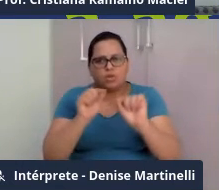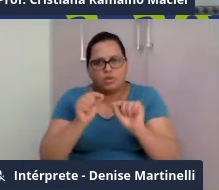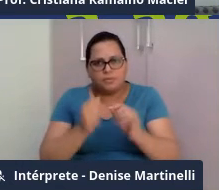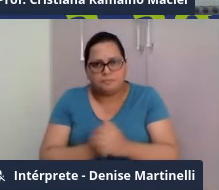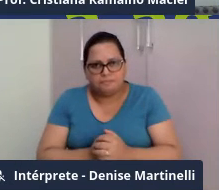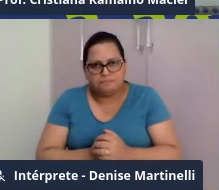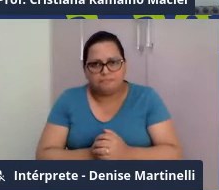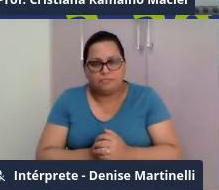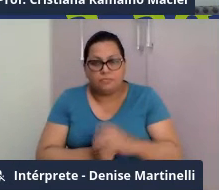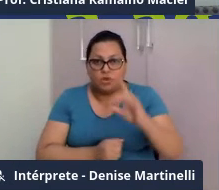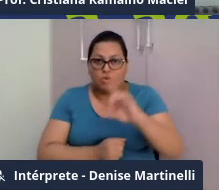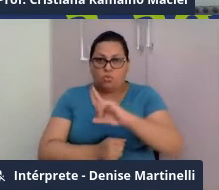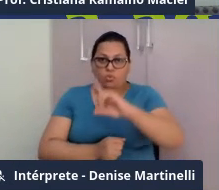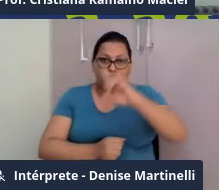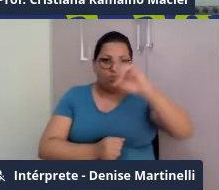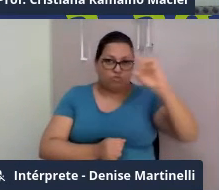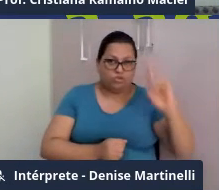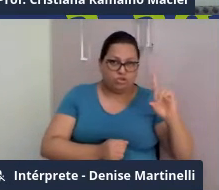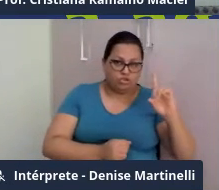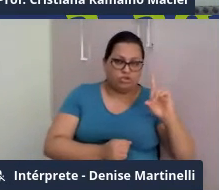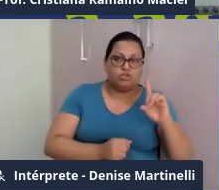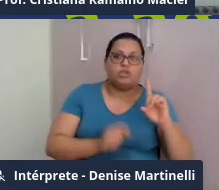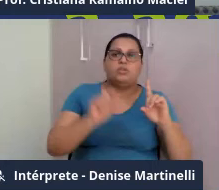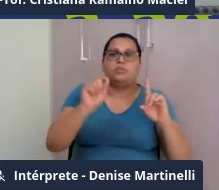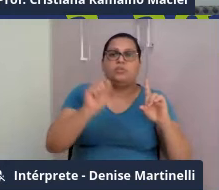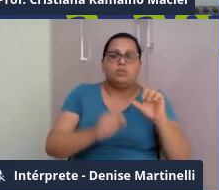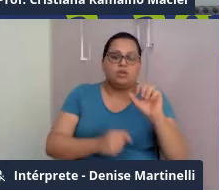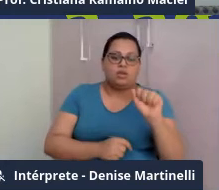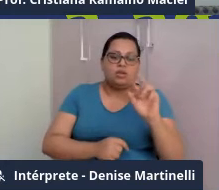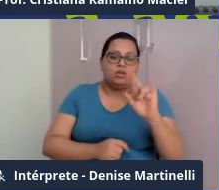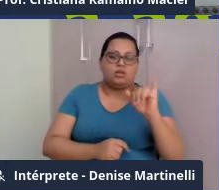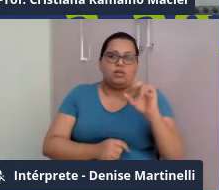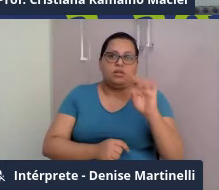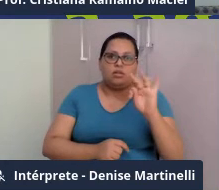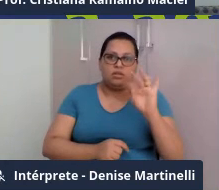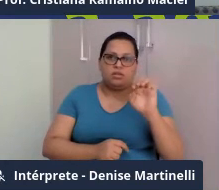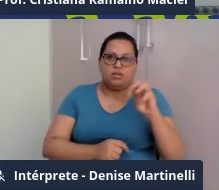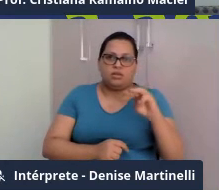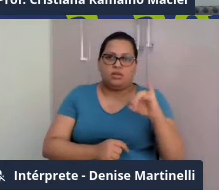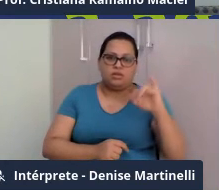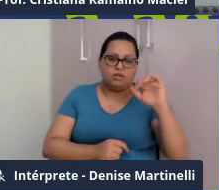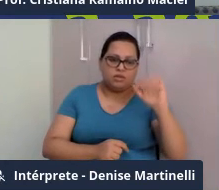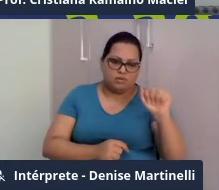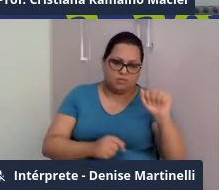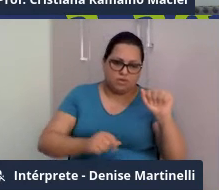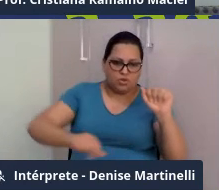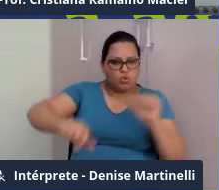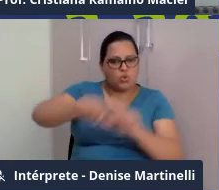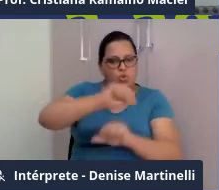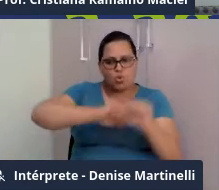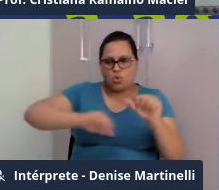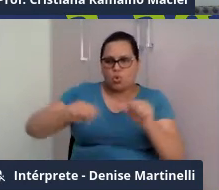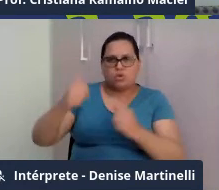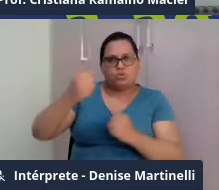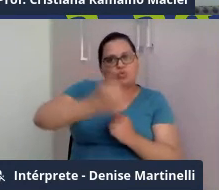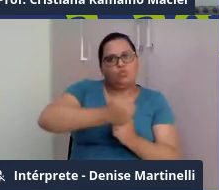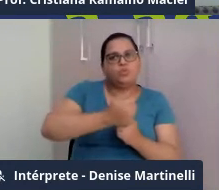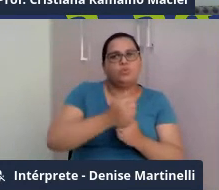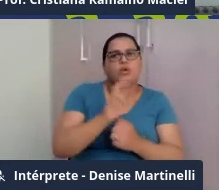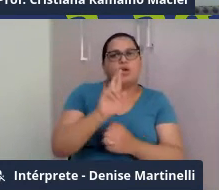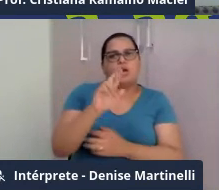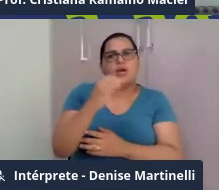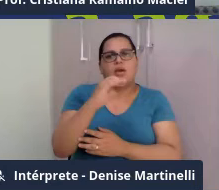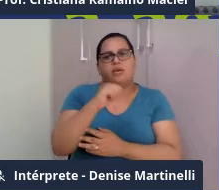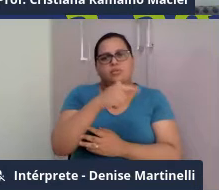troquei a artêmia pela ração. Isso aqui representa a saúde da larva. Despencou. O dia que eu